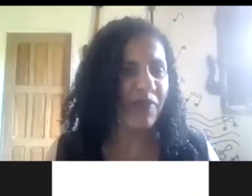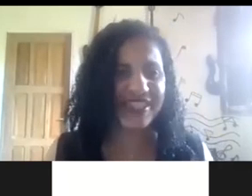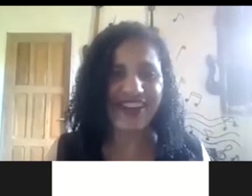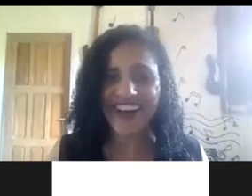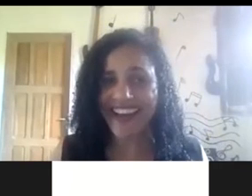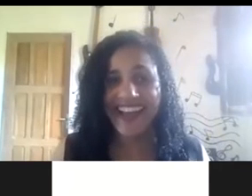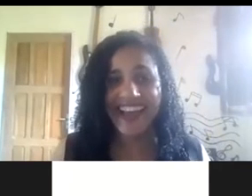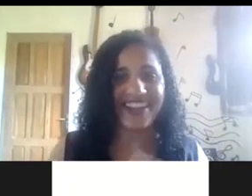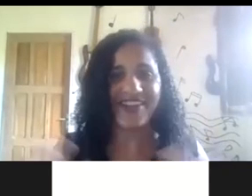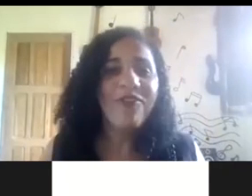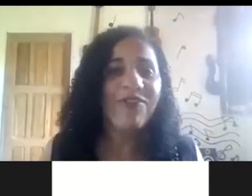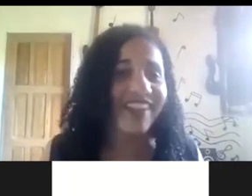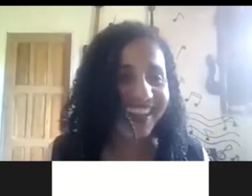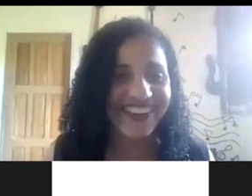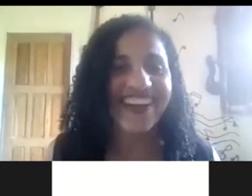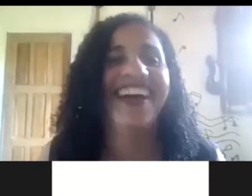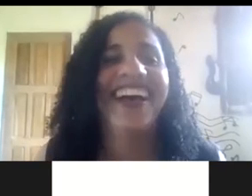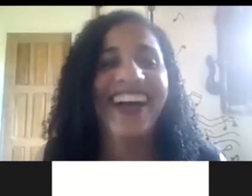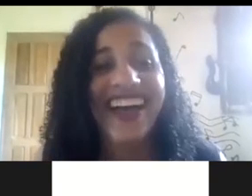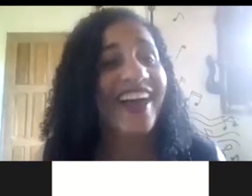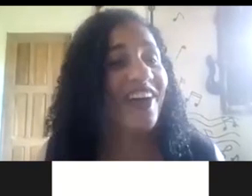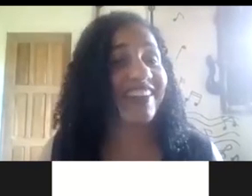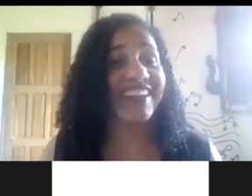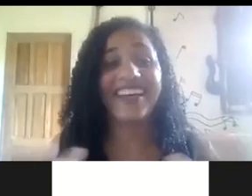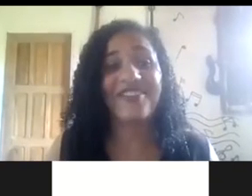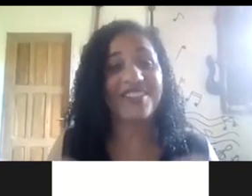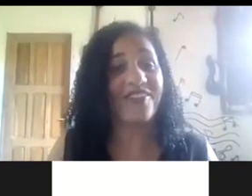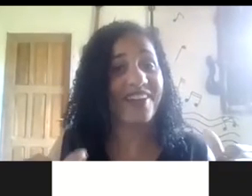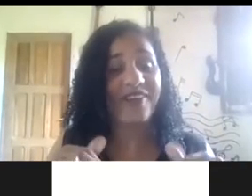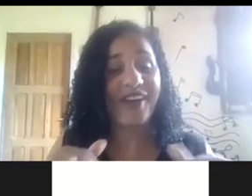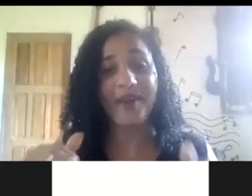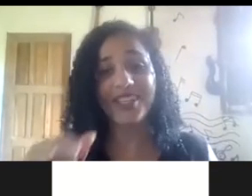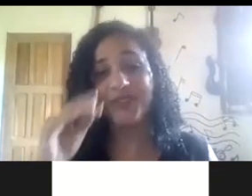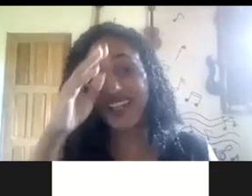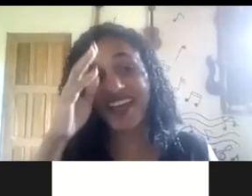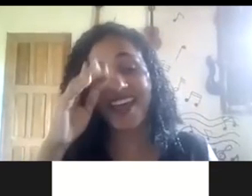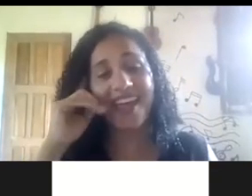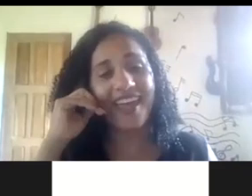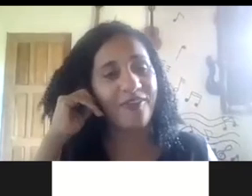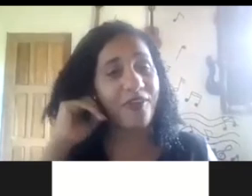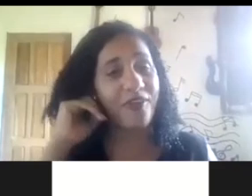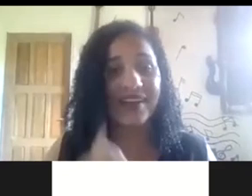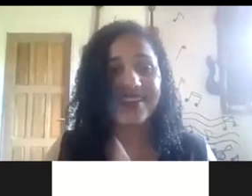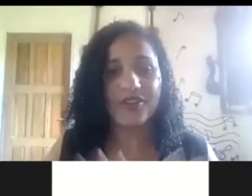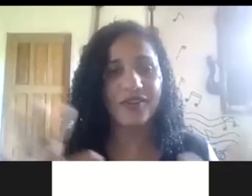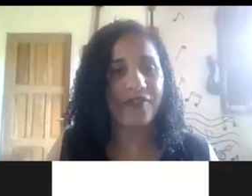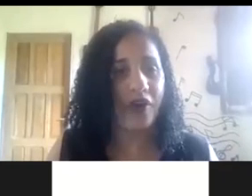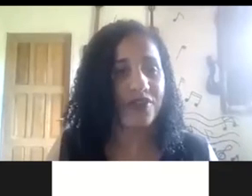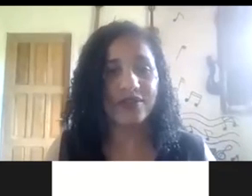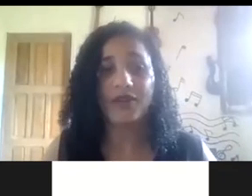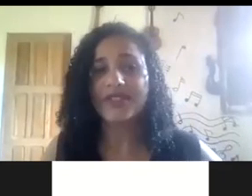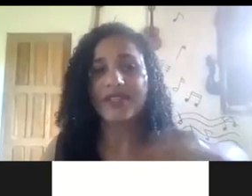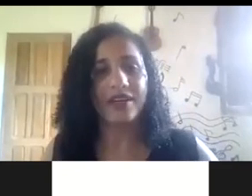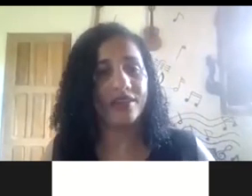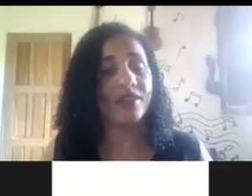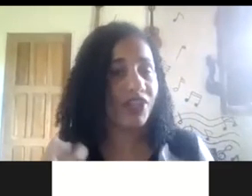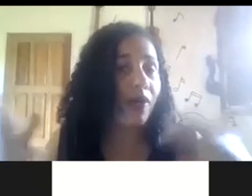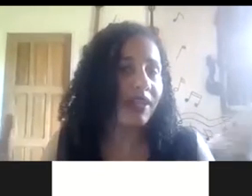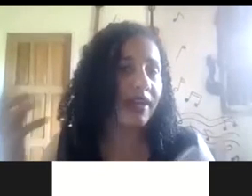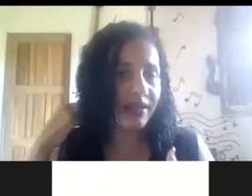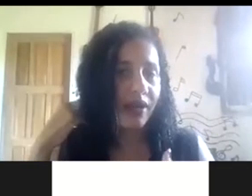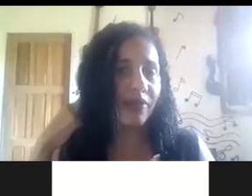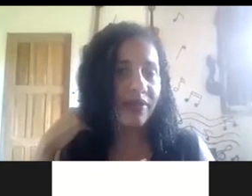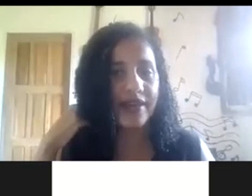falo, professora, cadê o conflito? Falei, não, só vieram realmente formalizar o divórcio, os filhos grandes. Então,